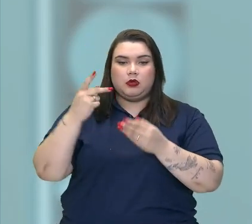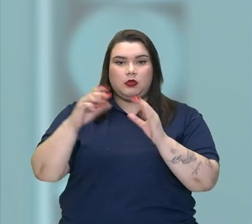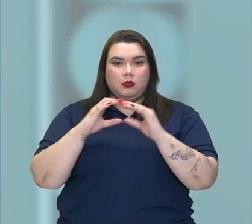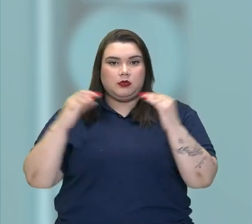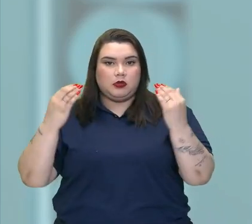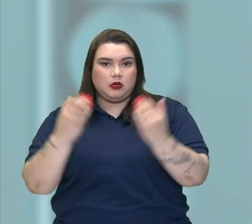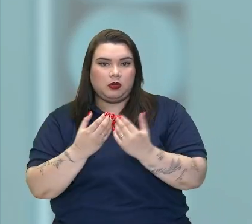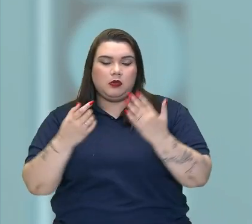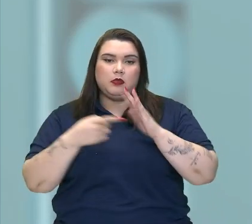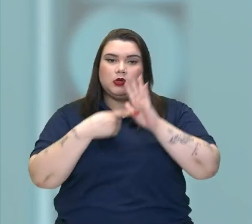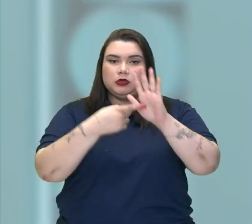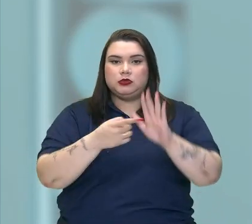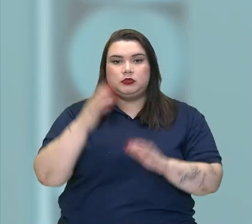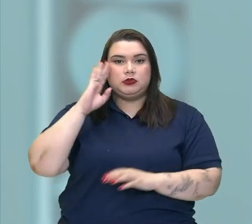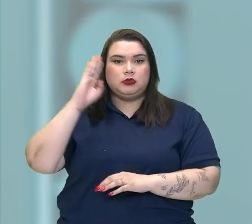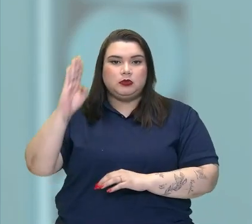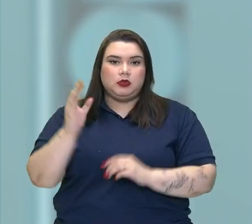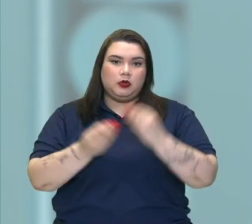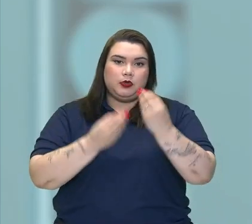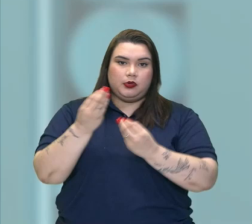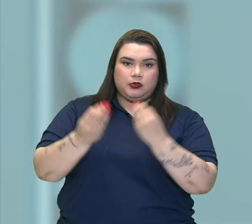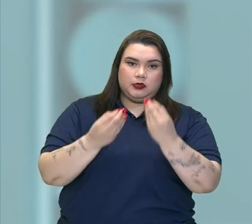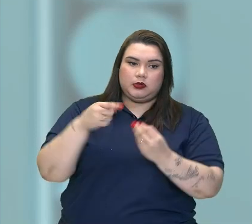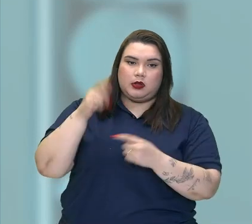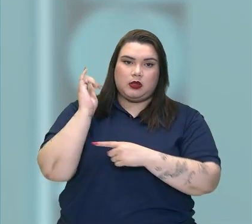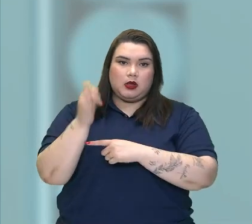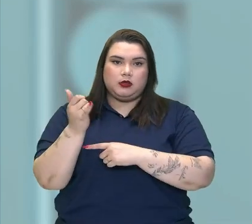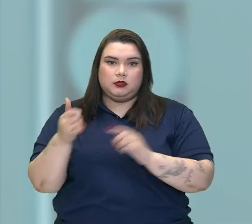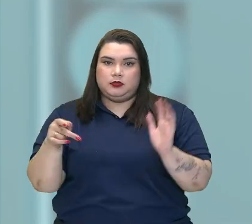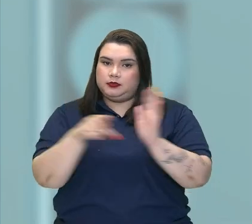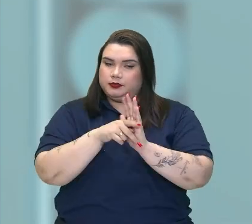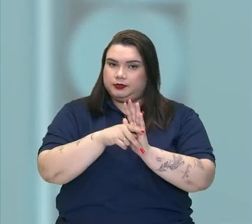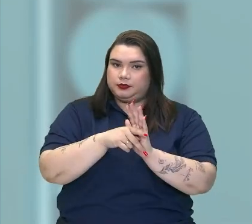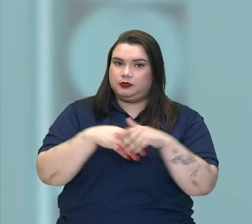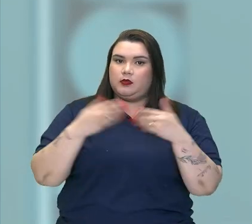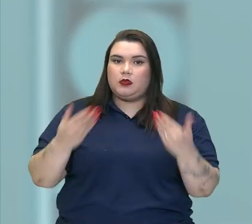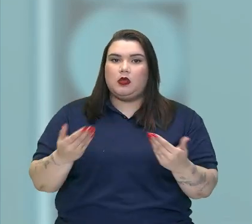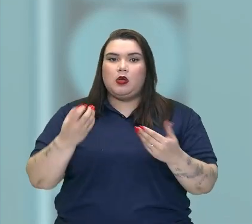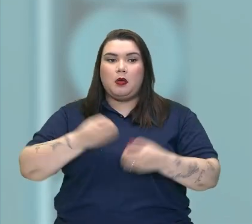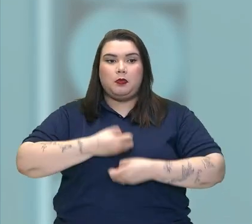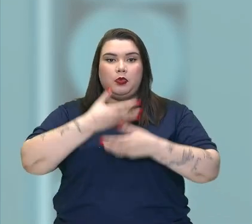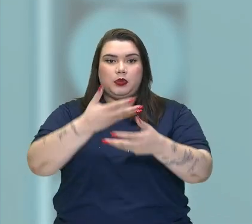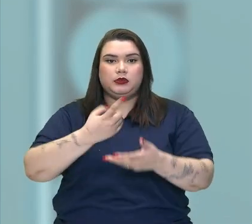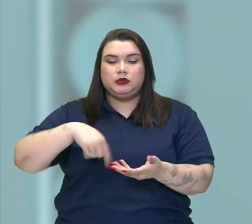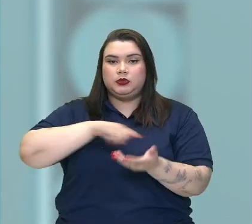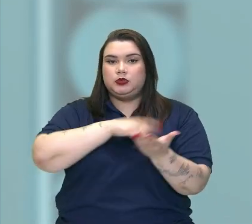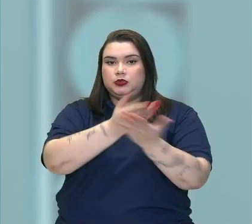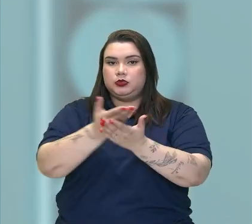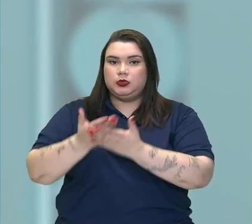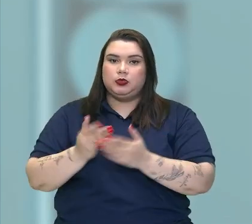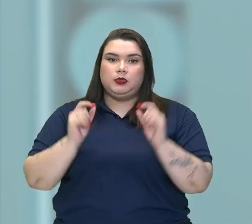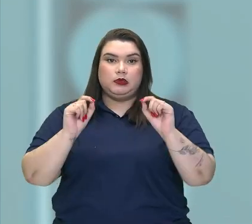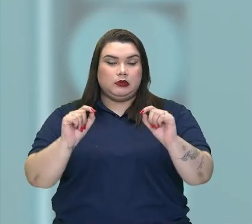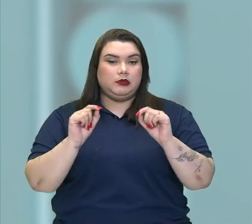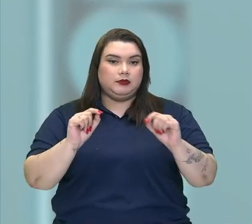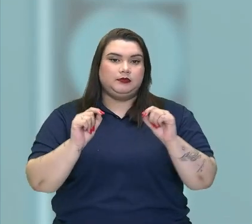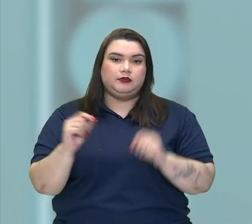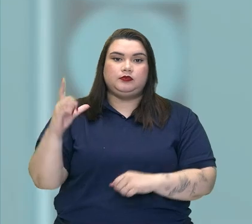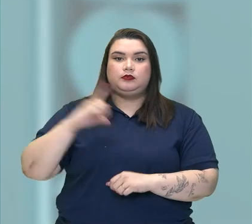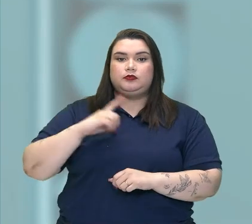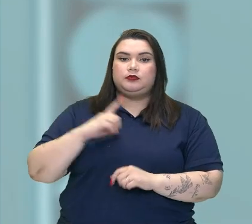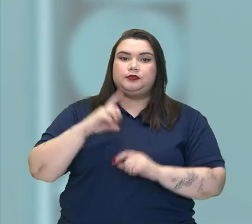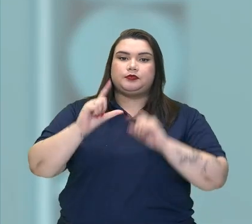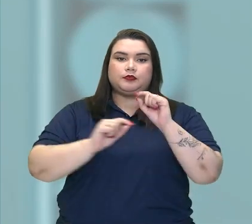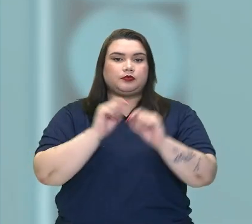Isso vai aparecer principalmente na questão narrativa. Quanto à poesia que nós vamos trabalhar, na poesia nós temos